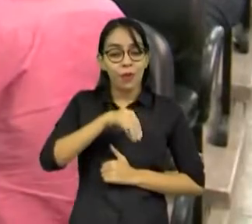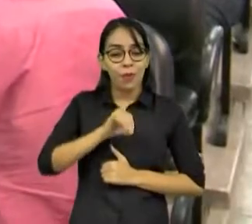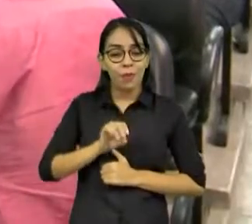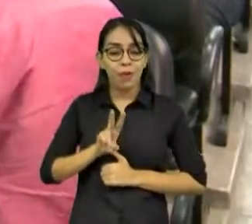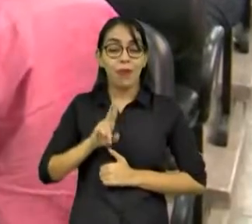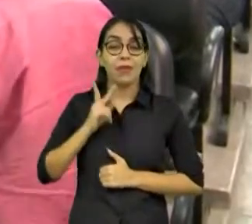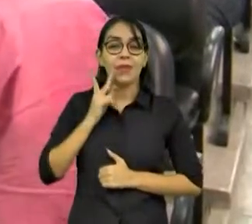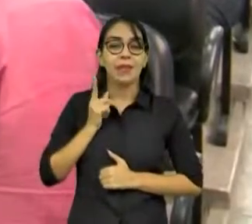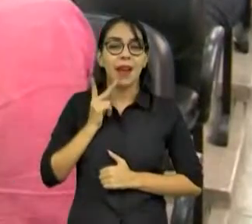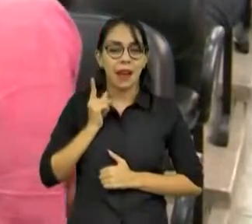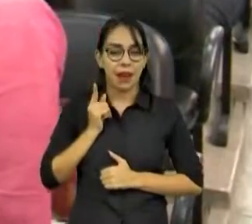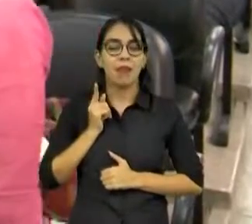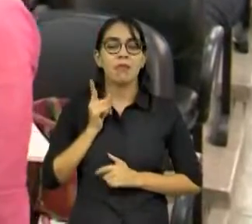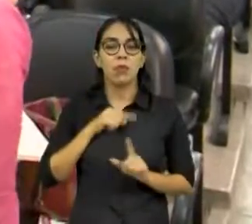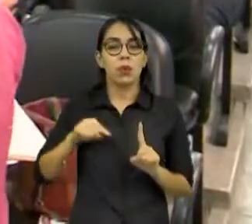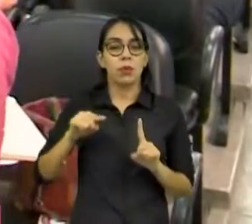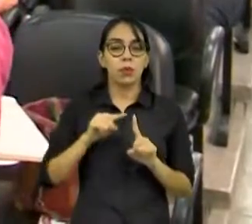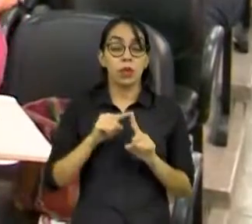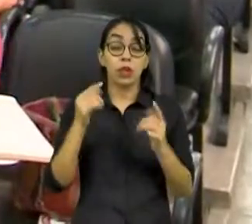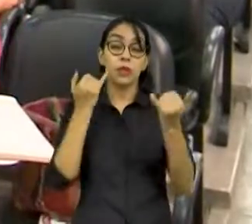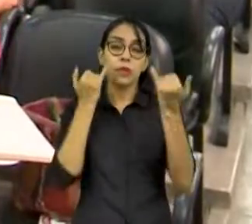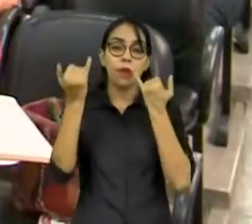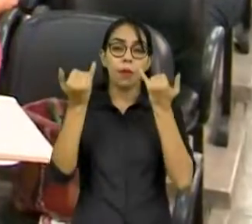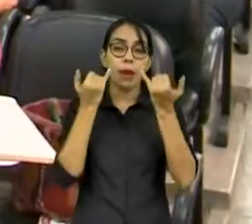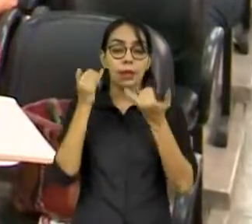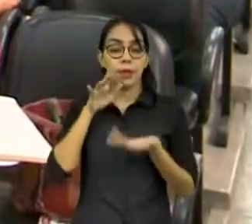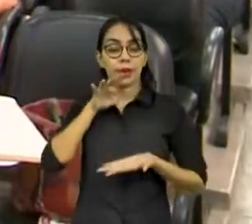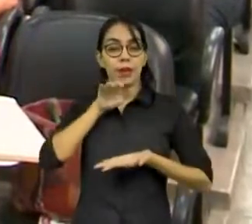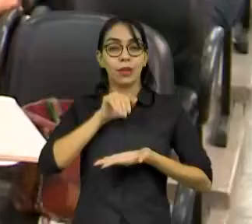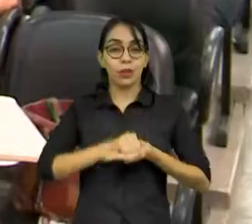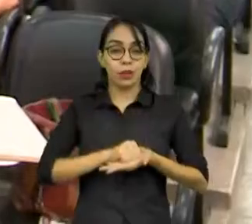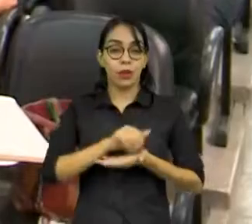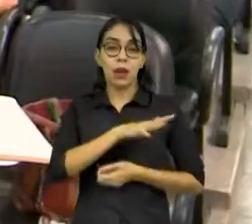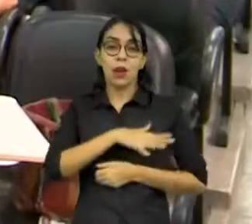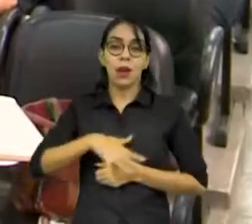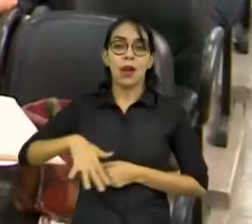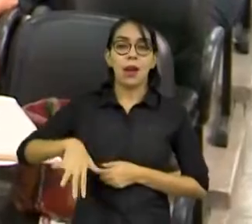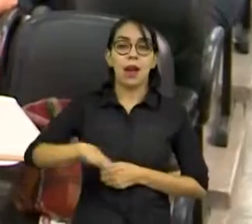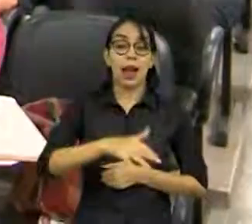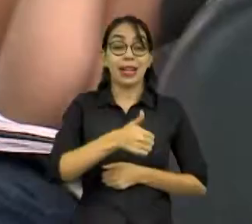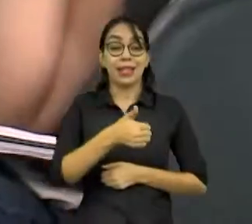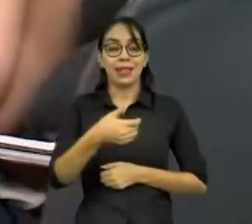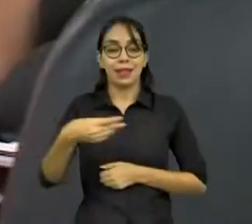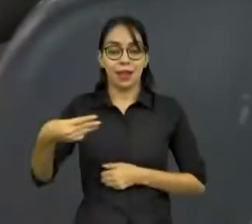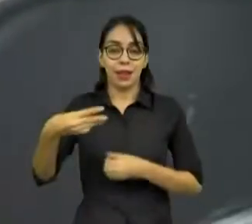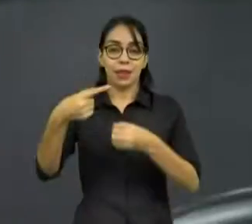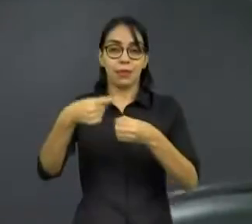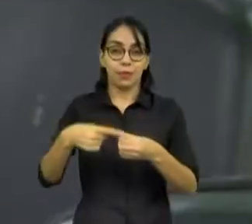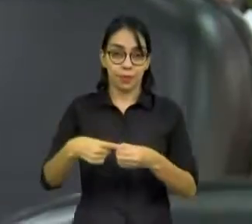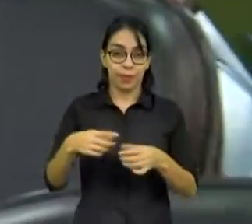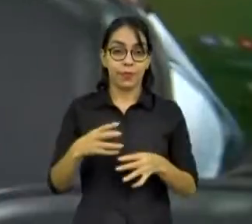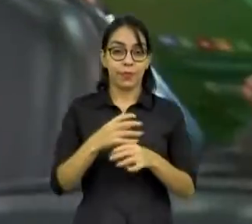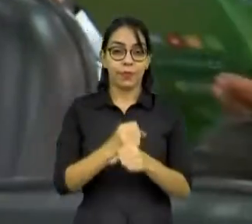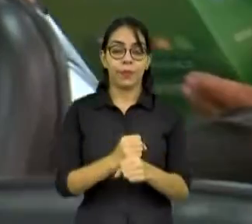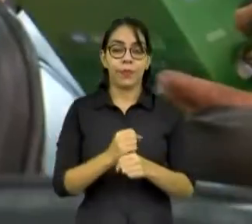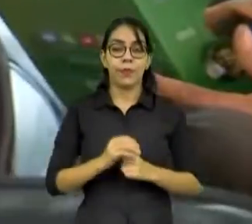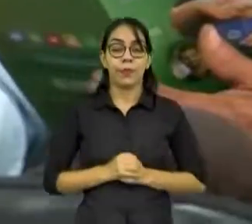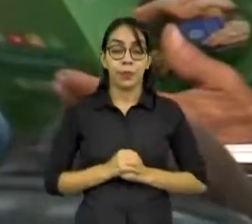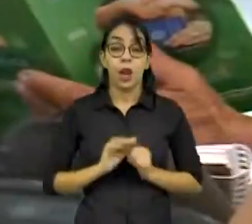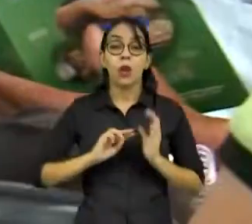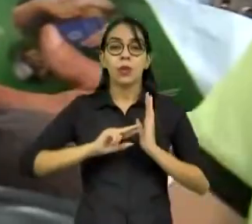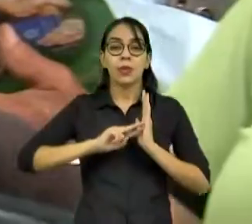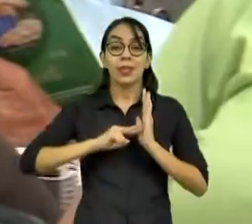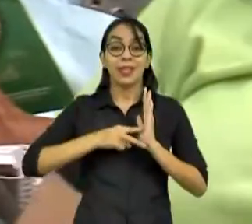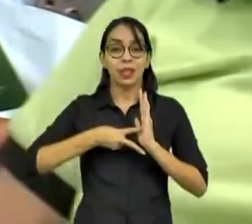principais demandas dessa macrorregião, que é formada por 13 municípios. Segundo o Sindicato dos Trabalhadores